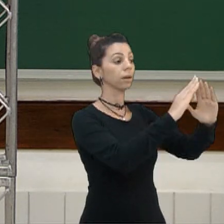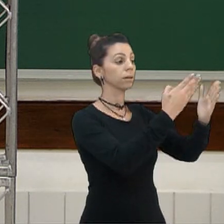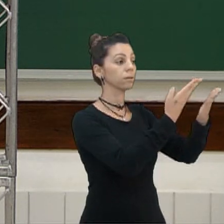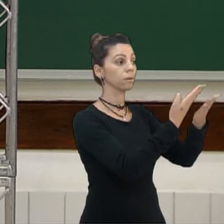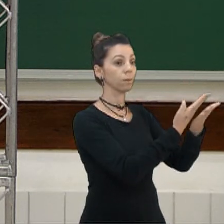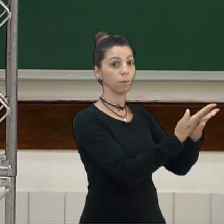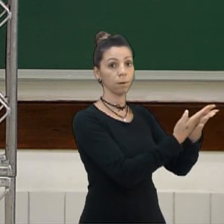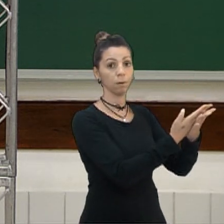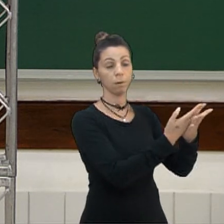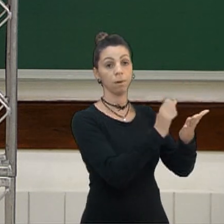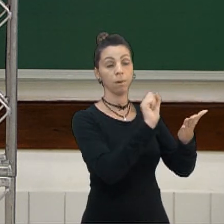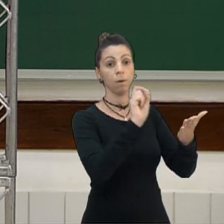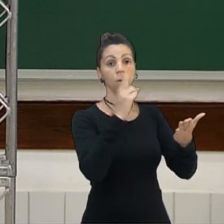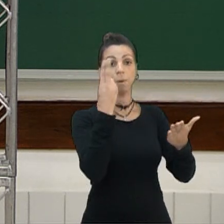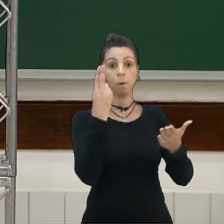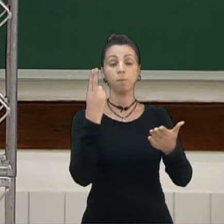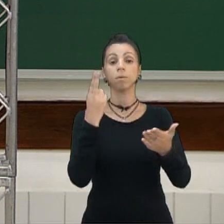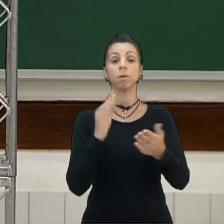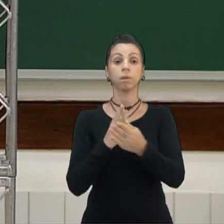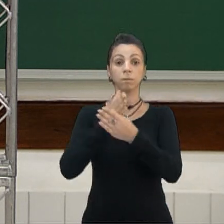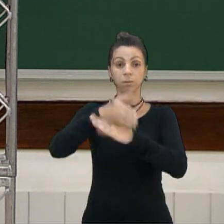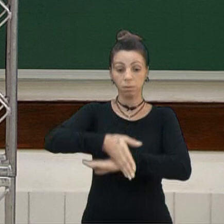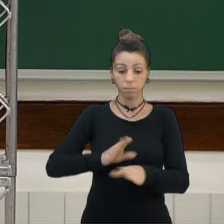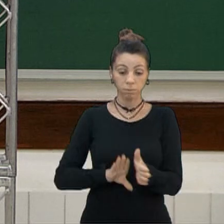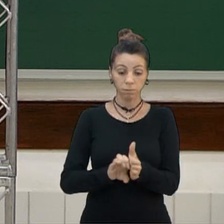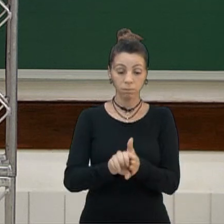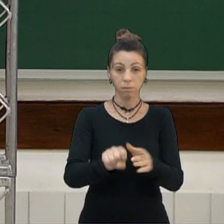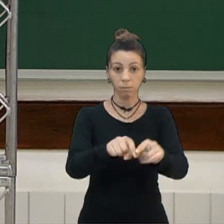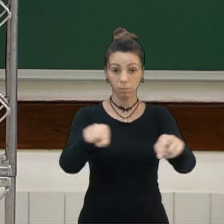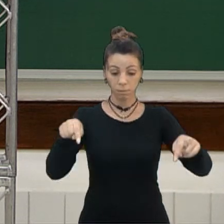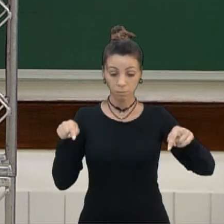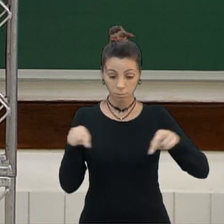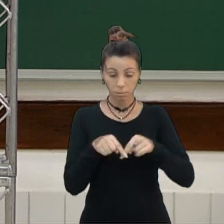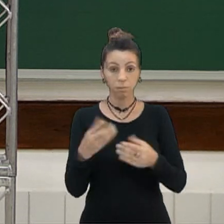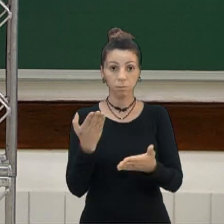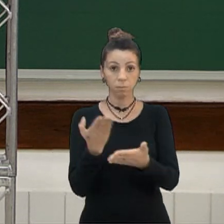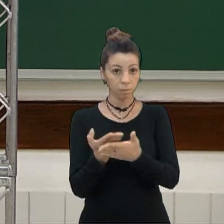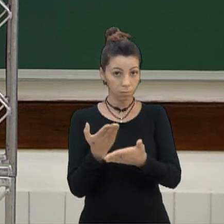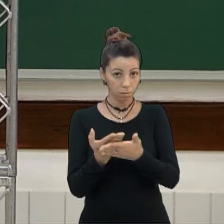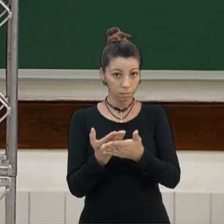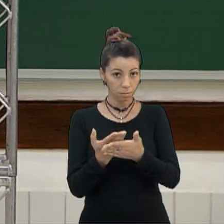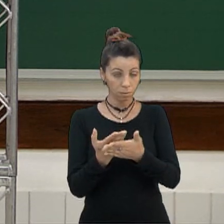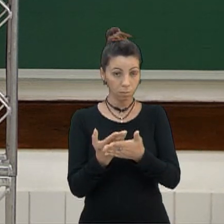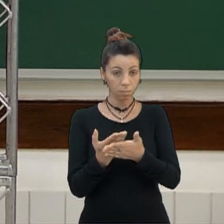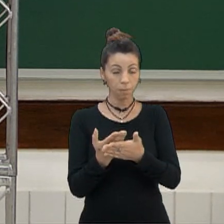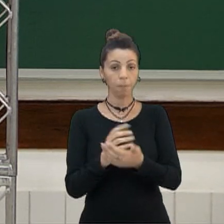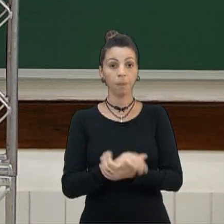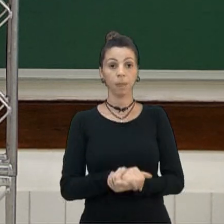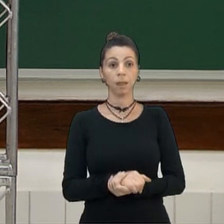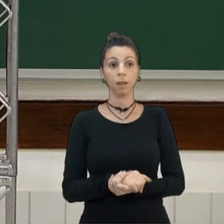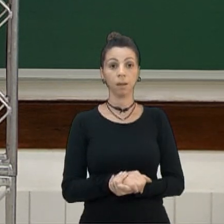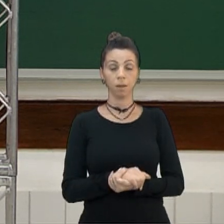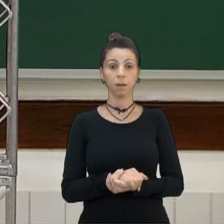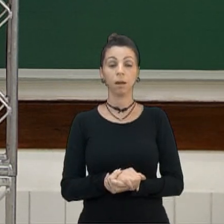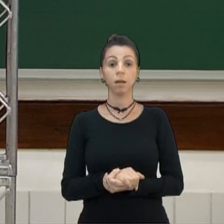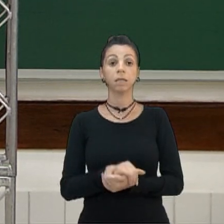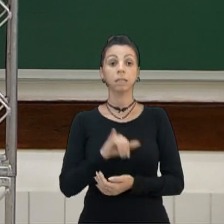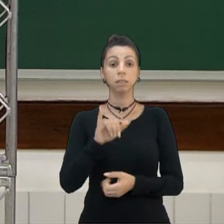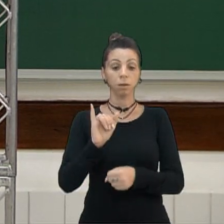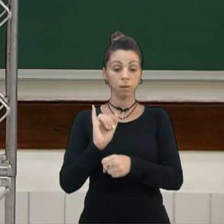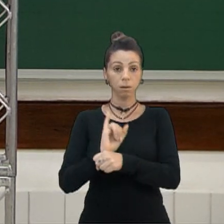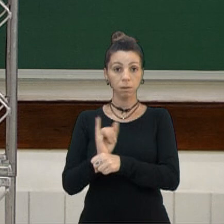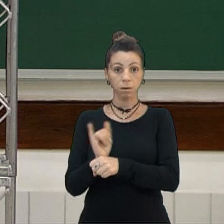as atividades no Classroom, quem está com as atividades nesta plataforma. Quem está assistindo às aulas por YouTube,